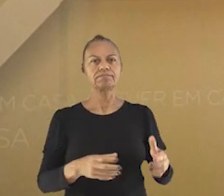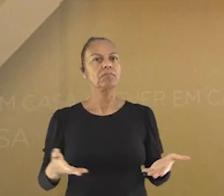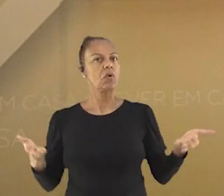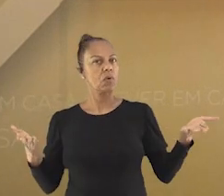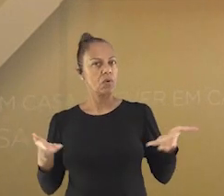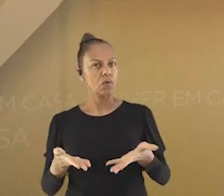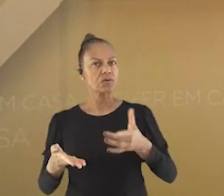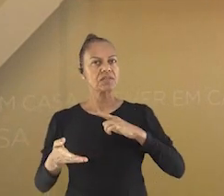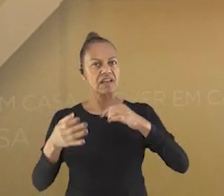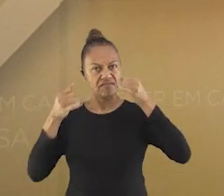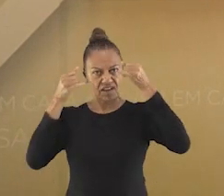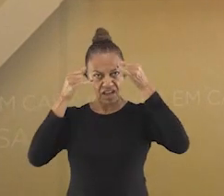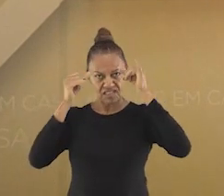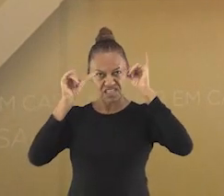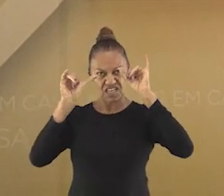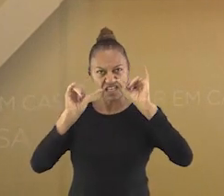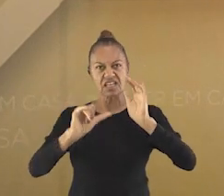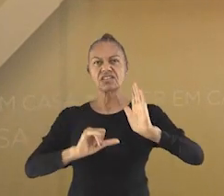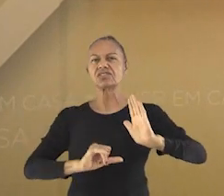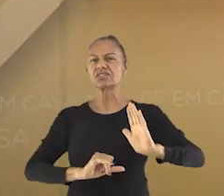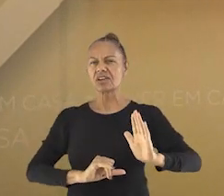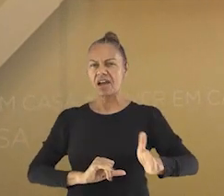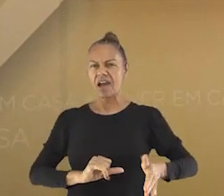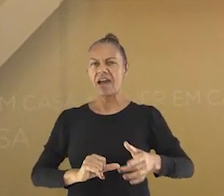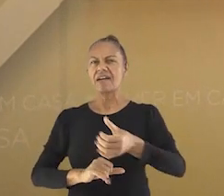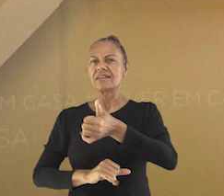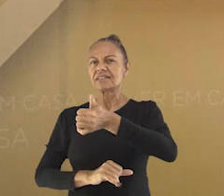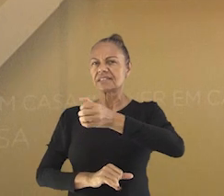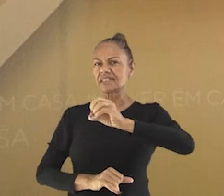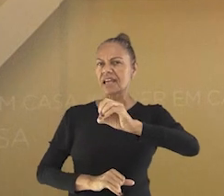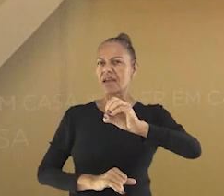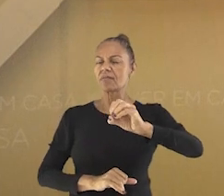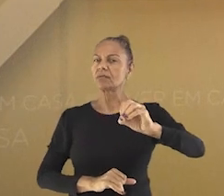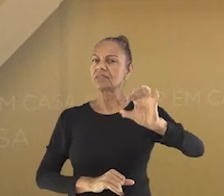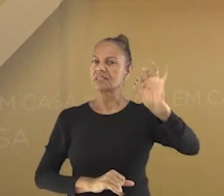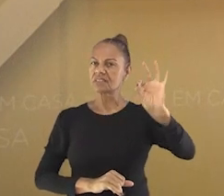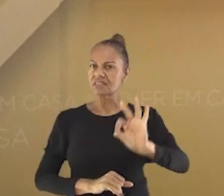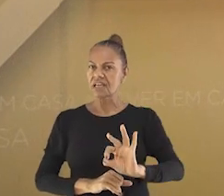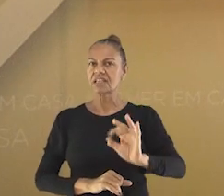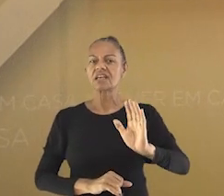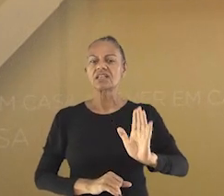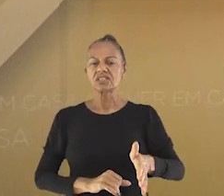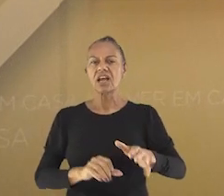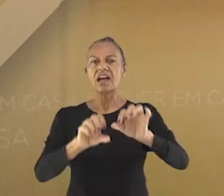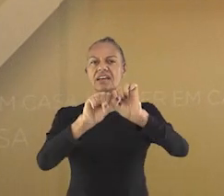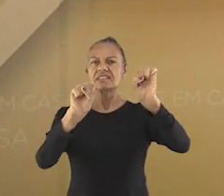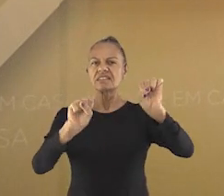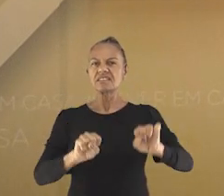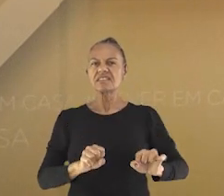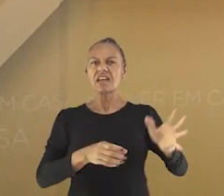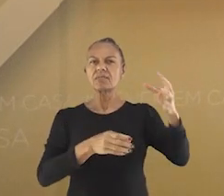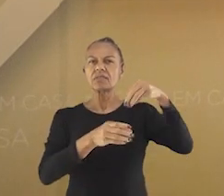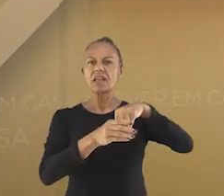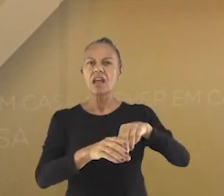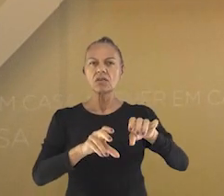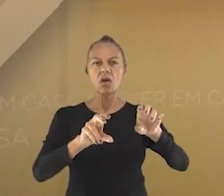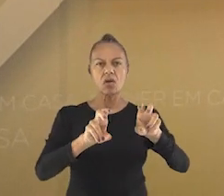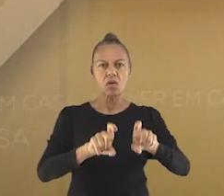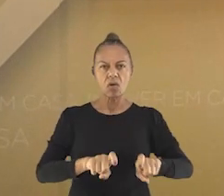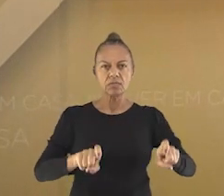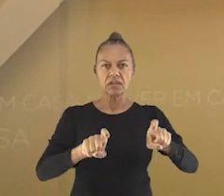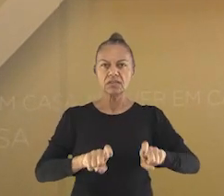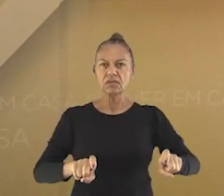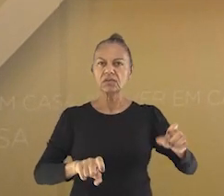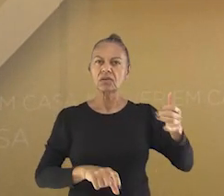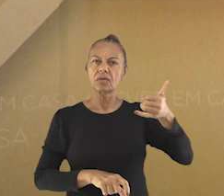existem fazendas 100% monitoradas remotamente, através de sistemas conectados em